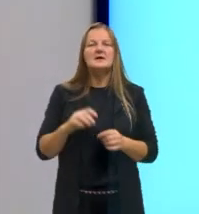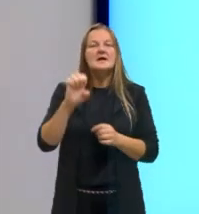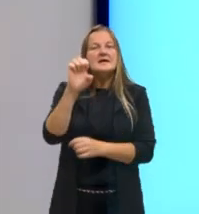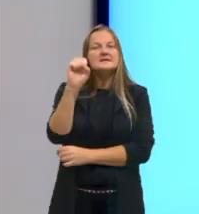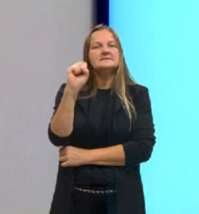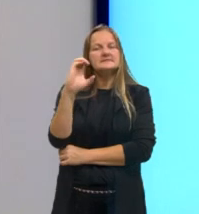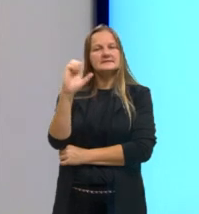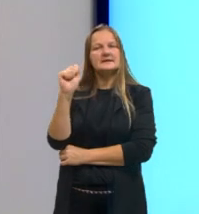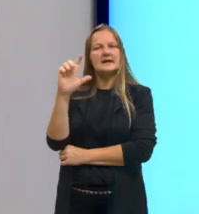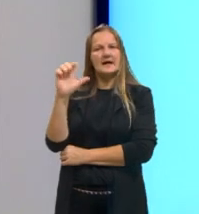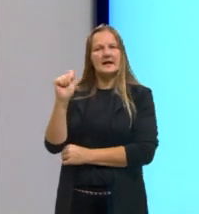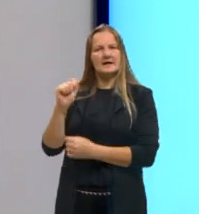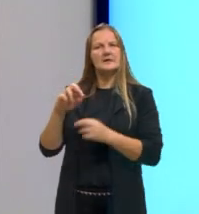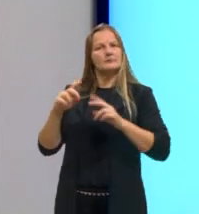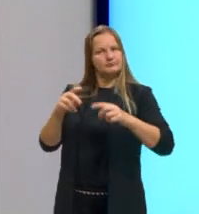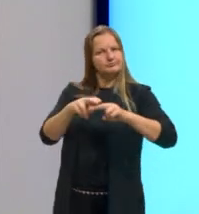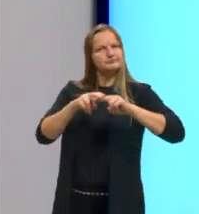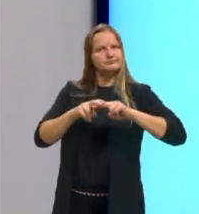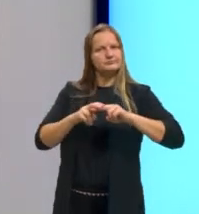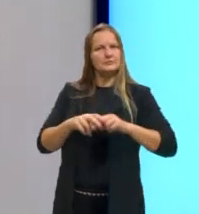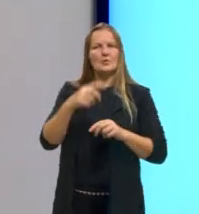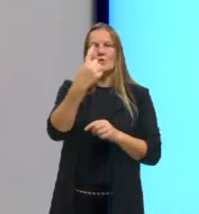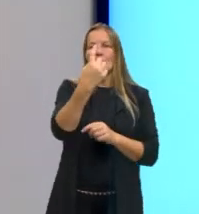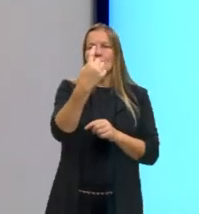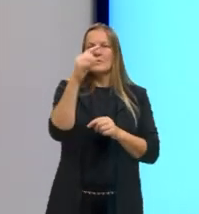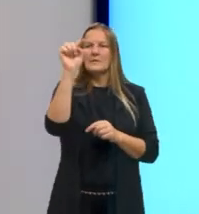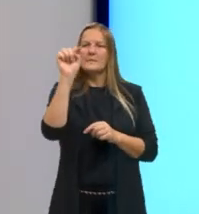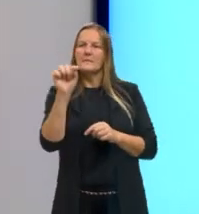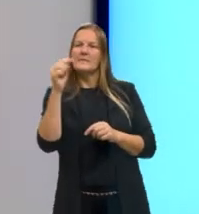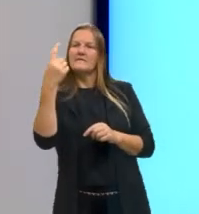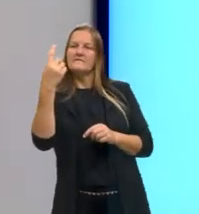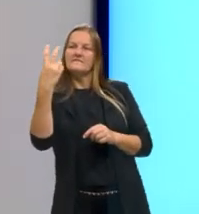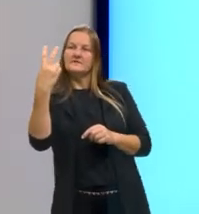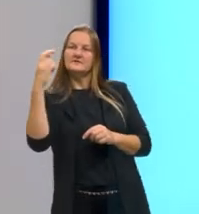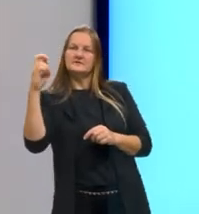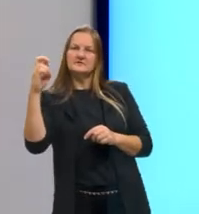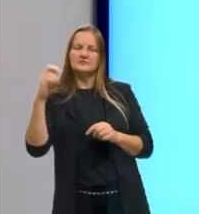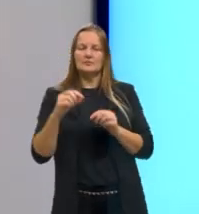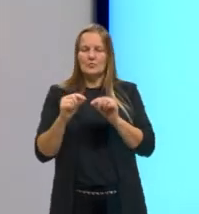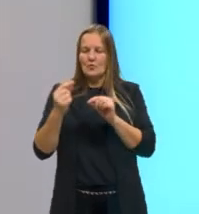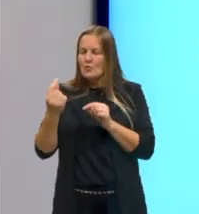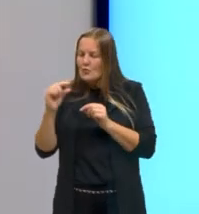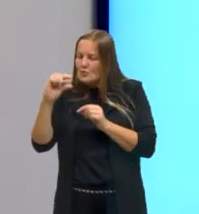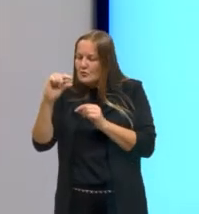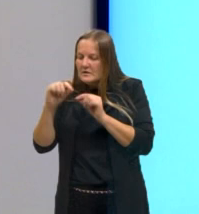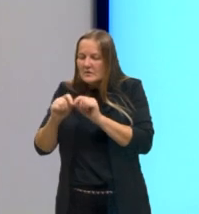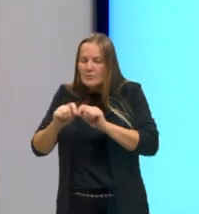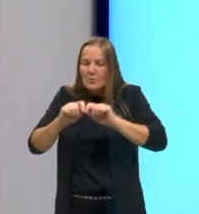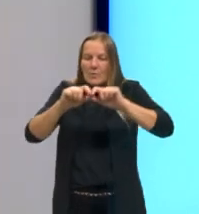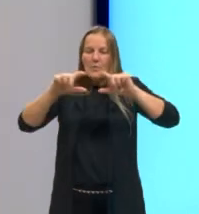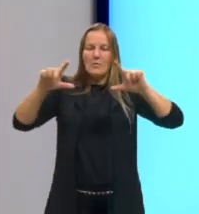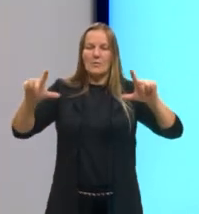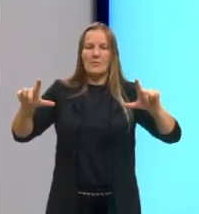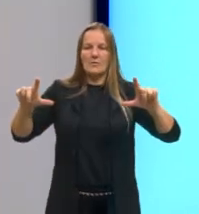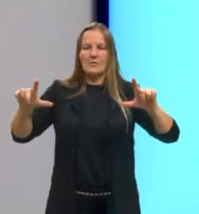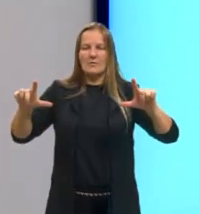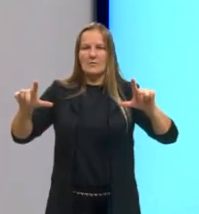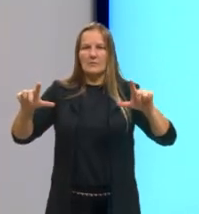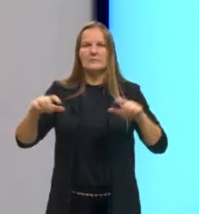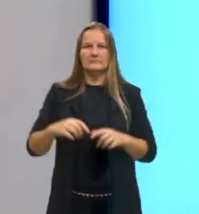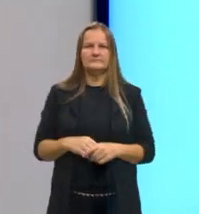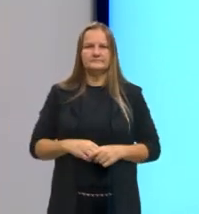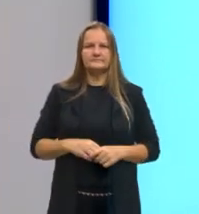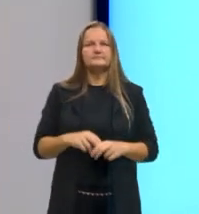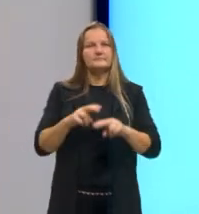escala vai dizer essa essa questão aí um para 25 então 1 cm para 25 mil cm no terreno ou na